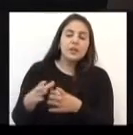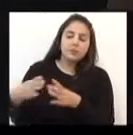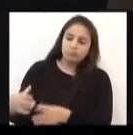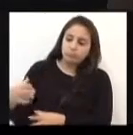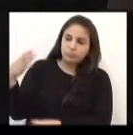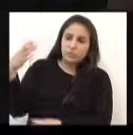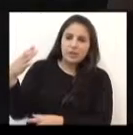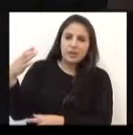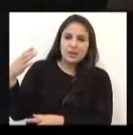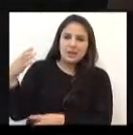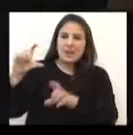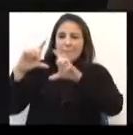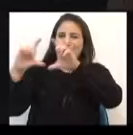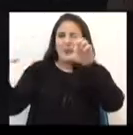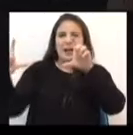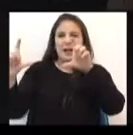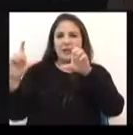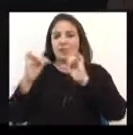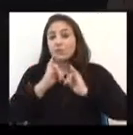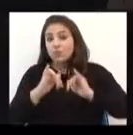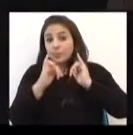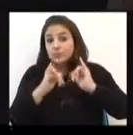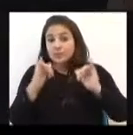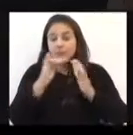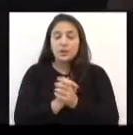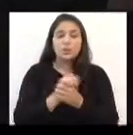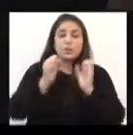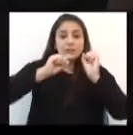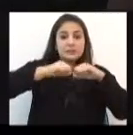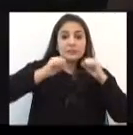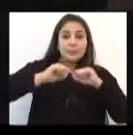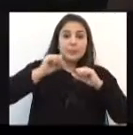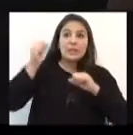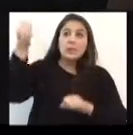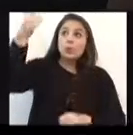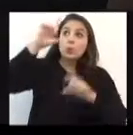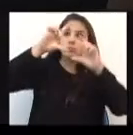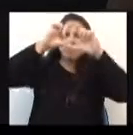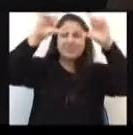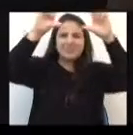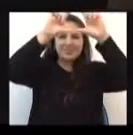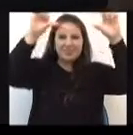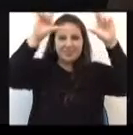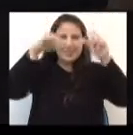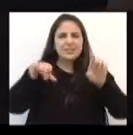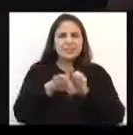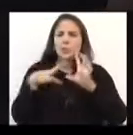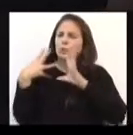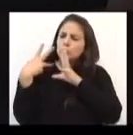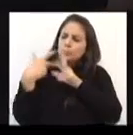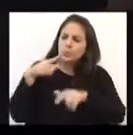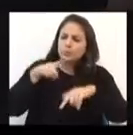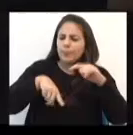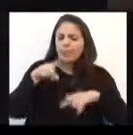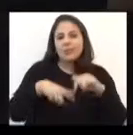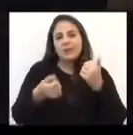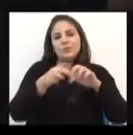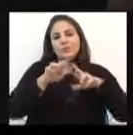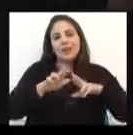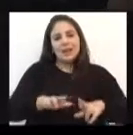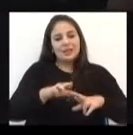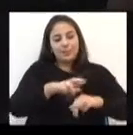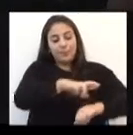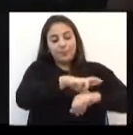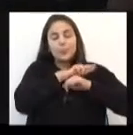de sinalização, sistemas de iluminação de emergência e todos os equipamentos da área da proteção